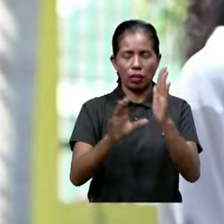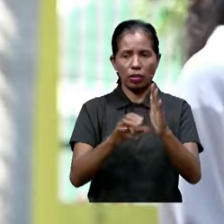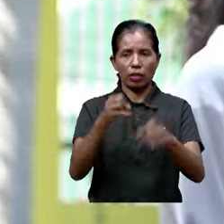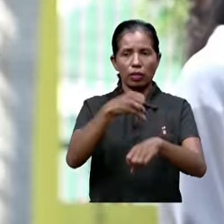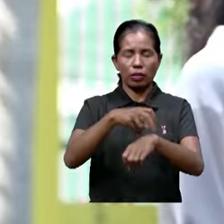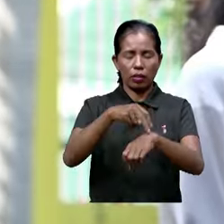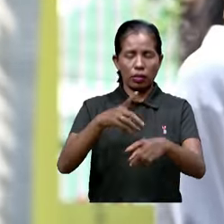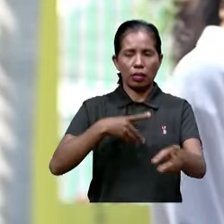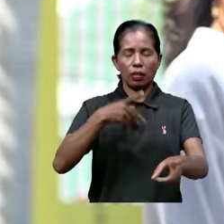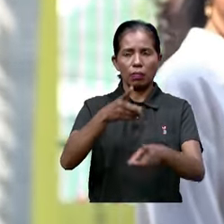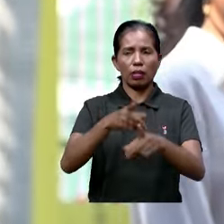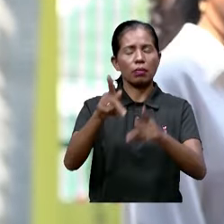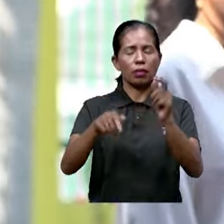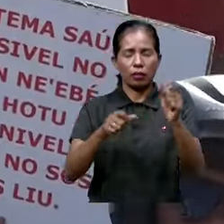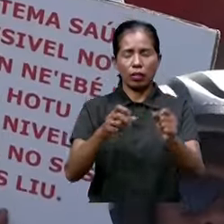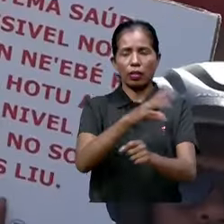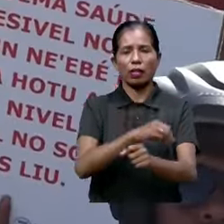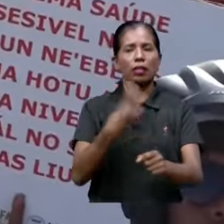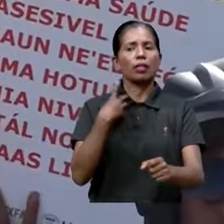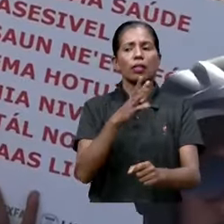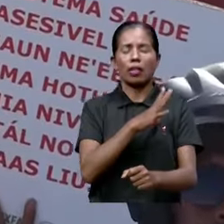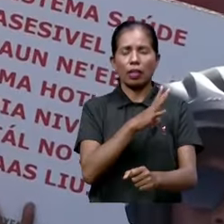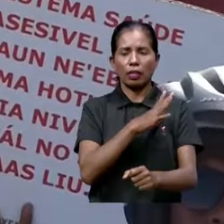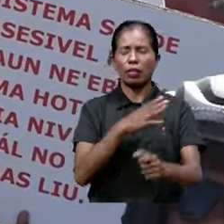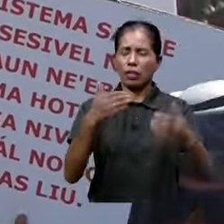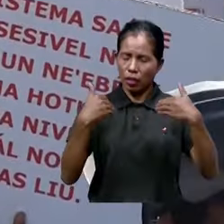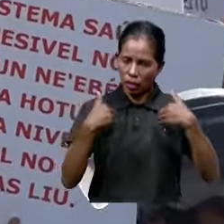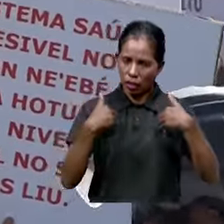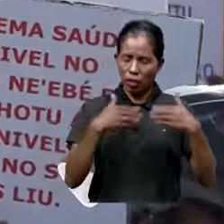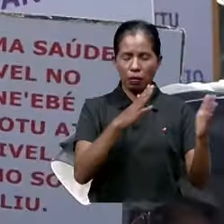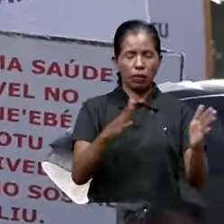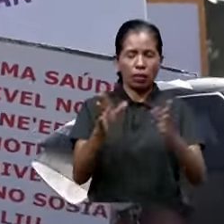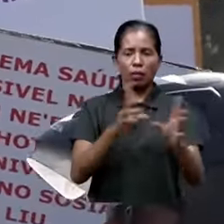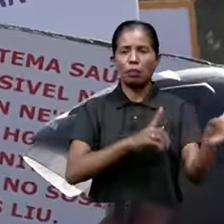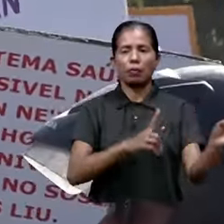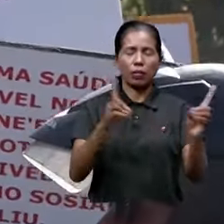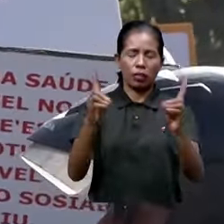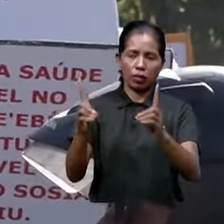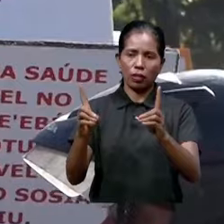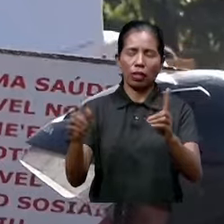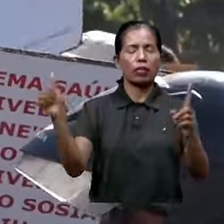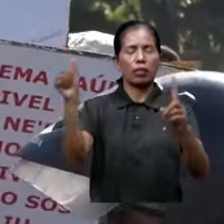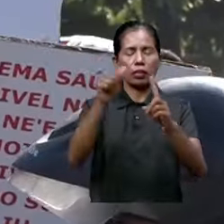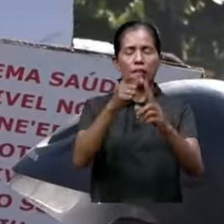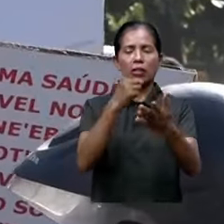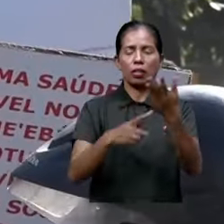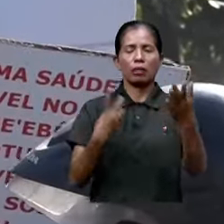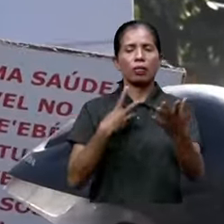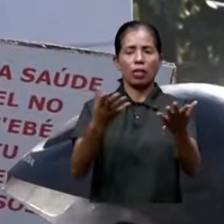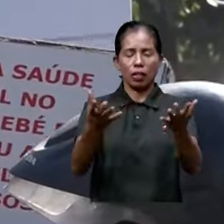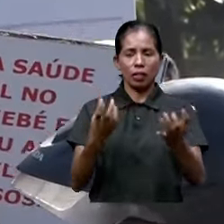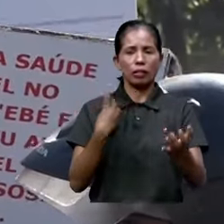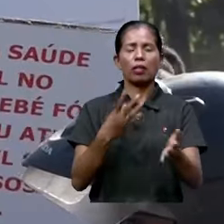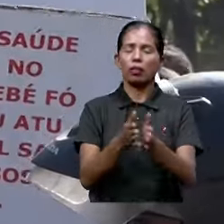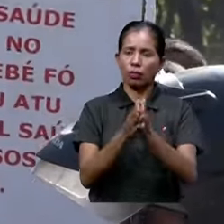internasional ba direito em deficiencia ratifikaona mas ita hen kata sai iha ye proseso implementasan atizi duni sare mak ita ni hakarat no ita ni